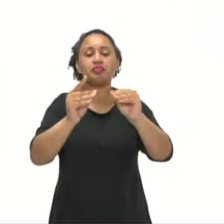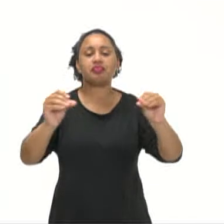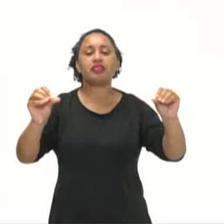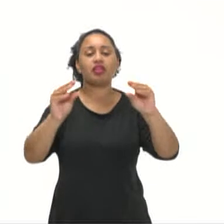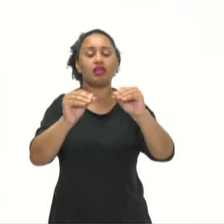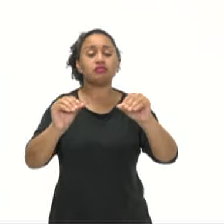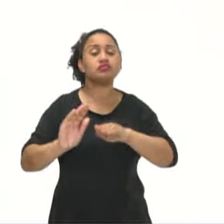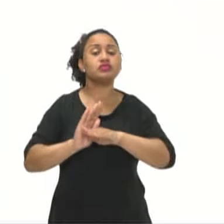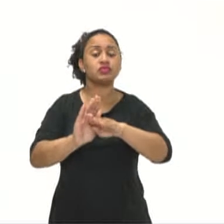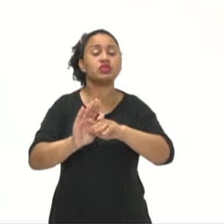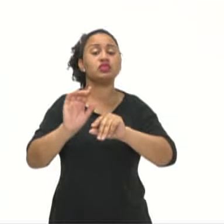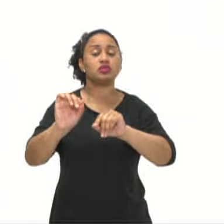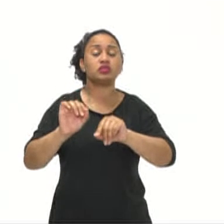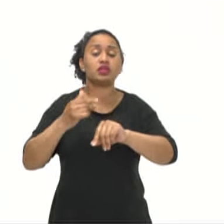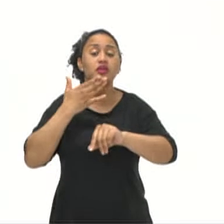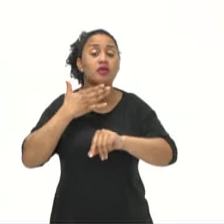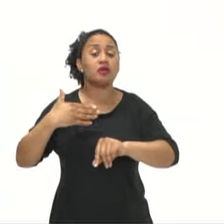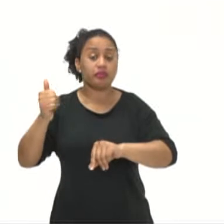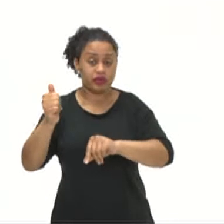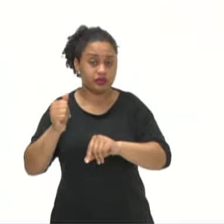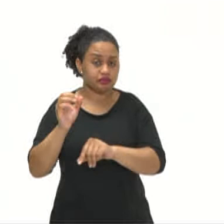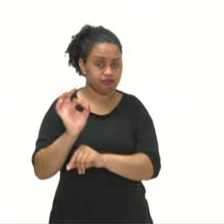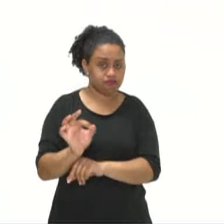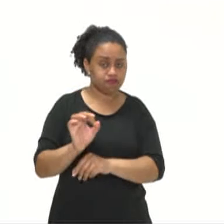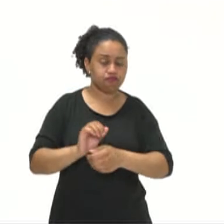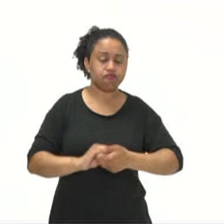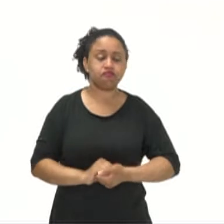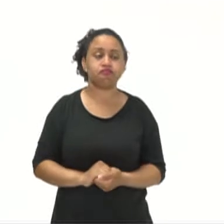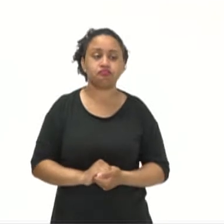vai ajudar então na cicatrização, certo?